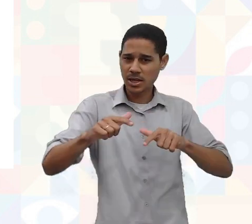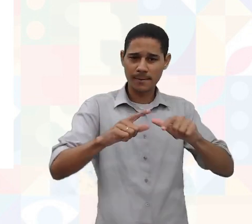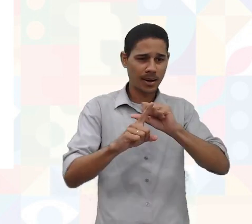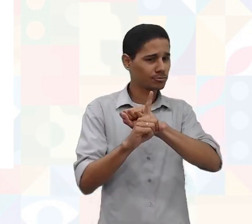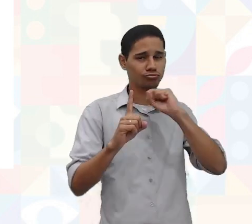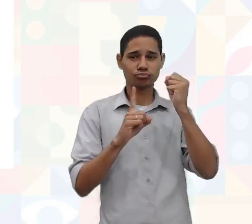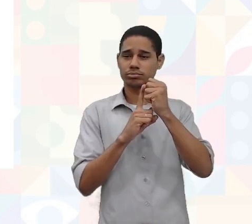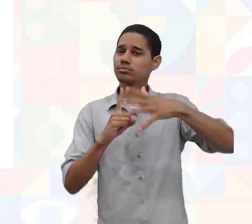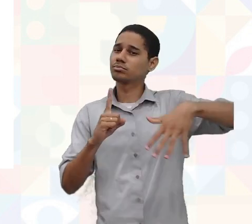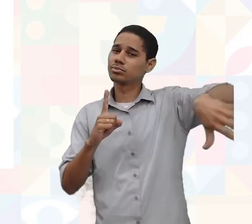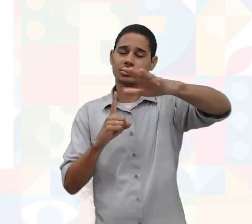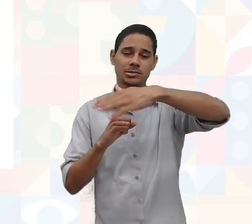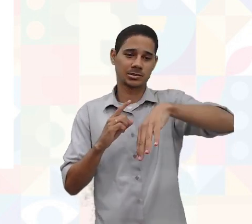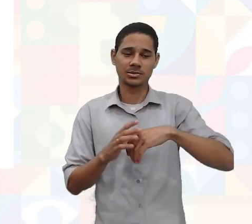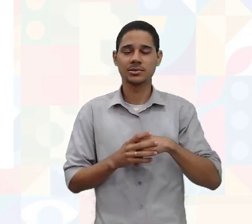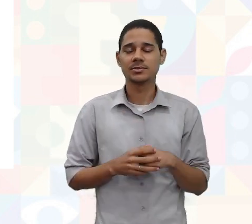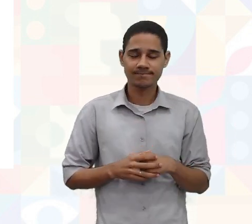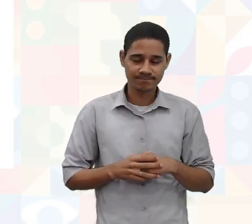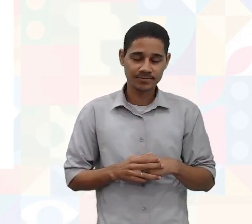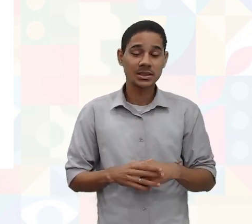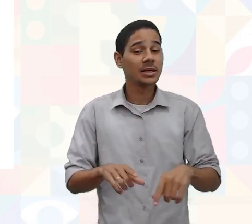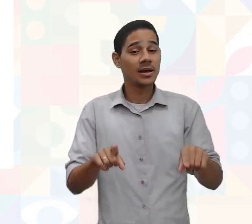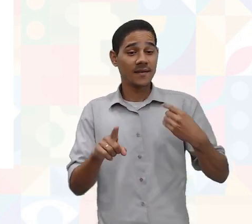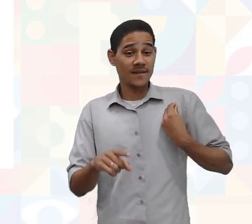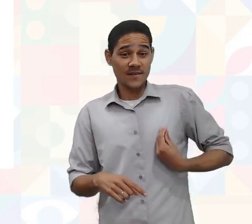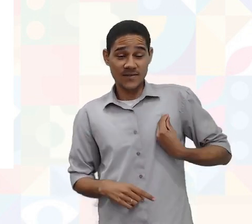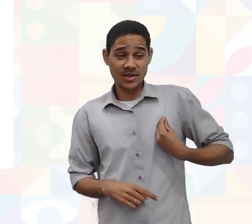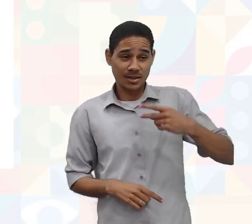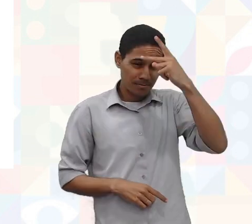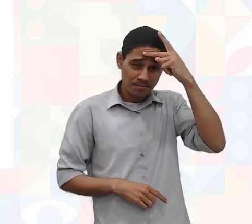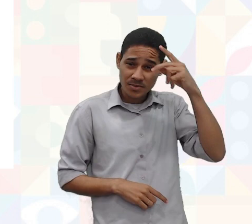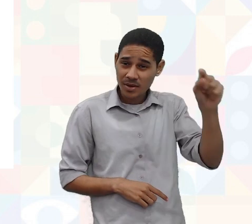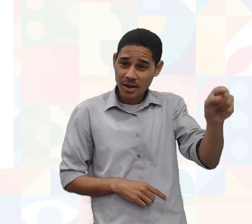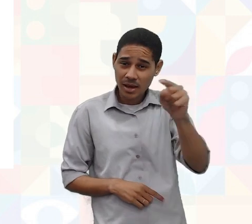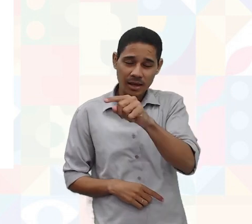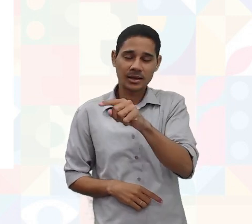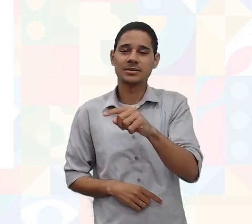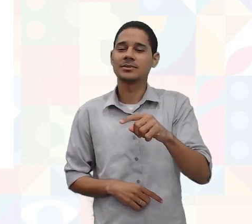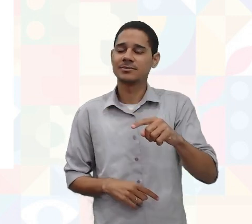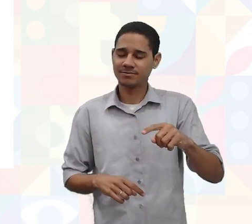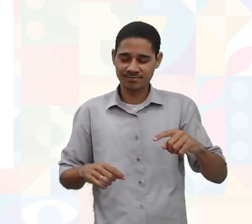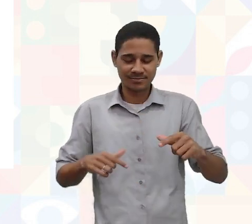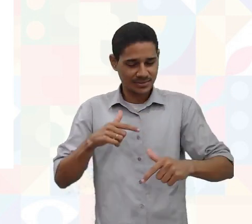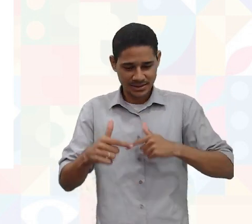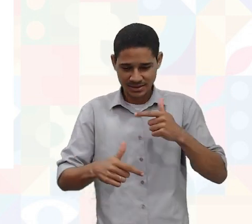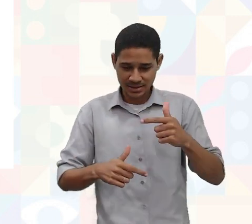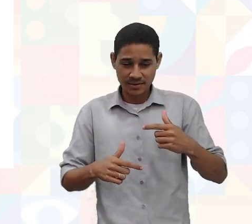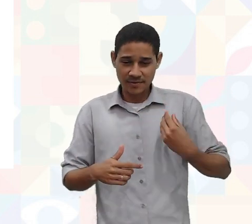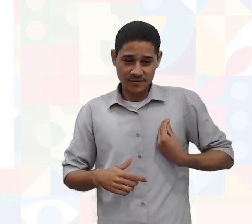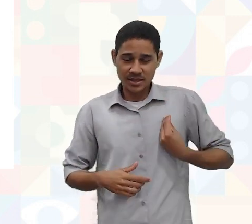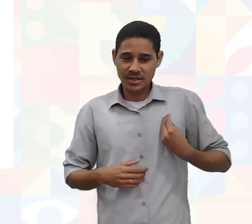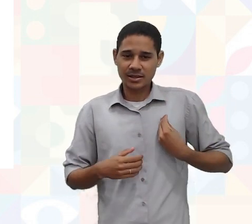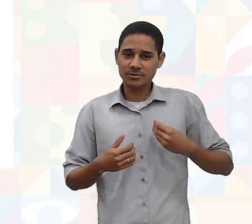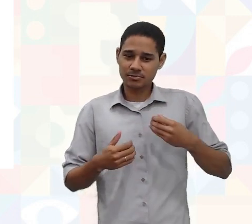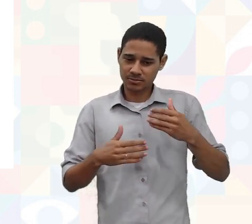geral. Afetam a qualidade de vida do trabalhador e a economia nacional.